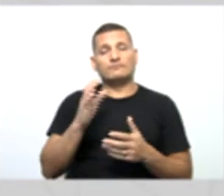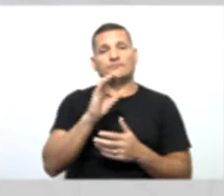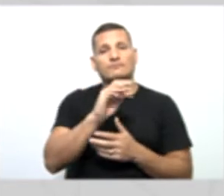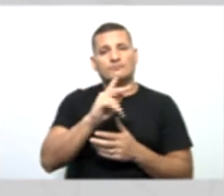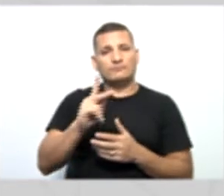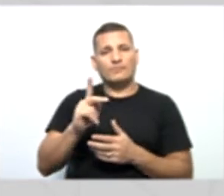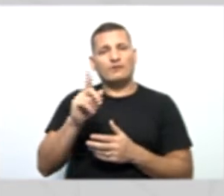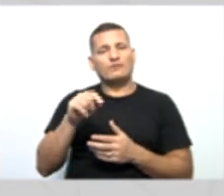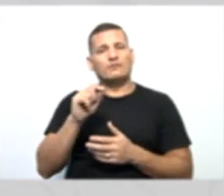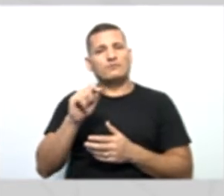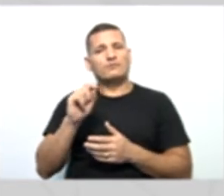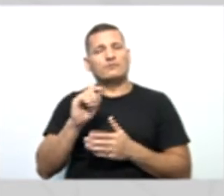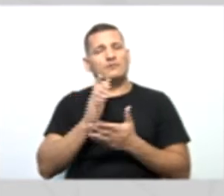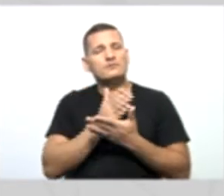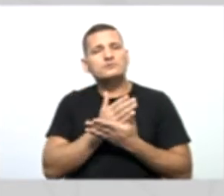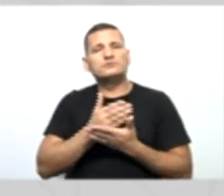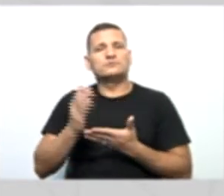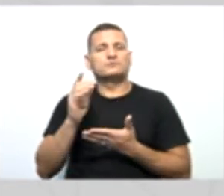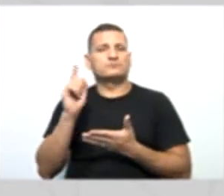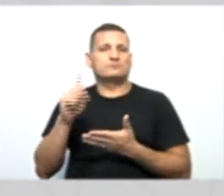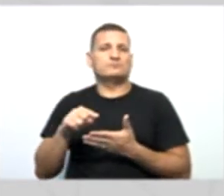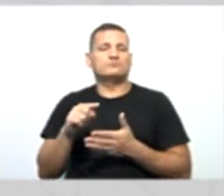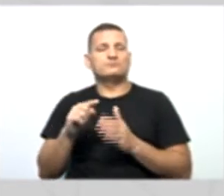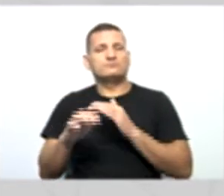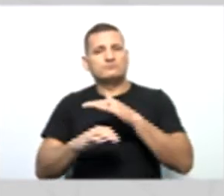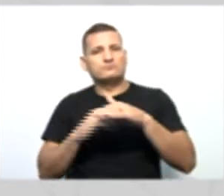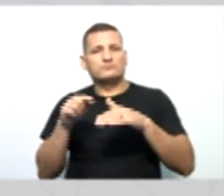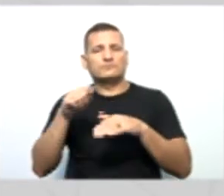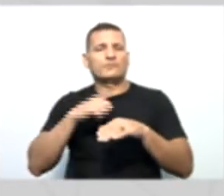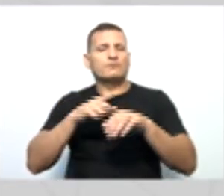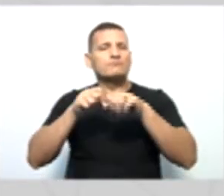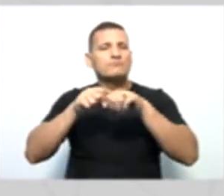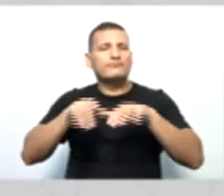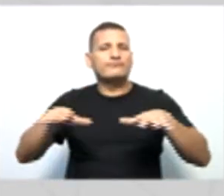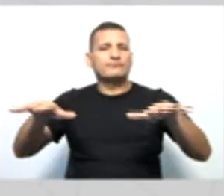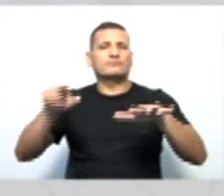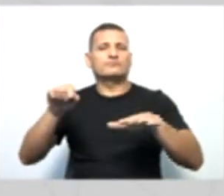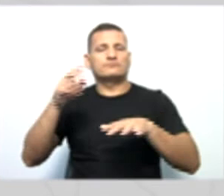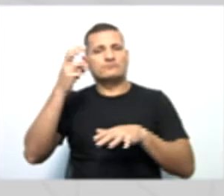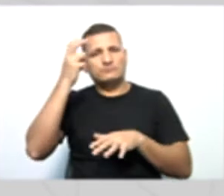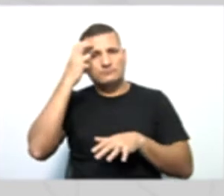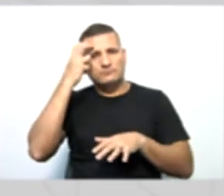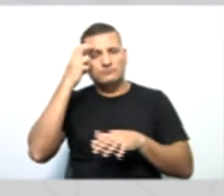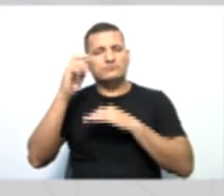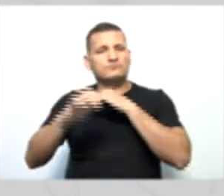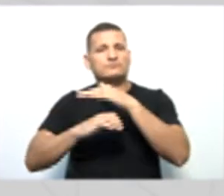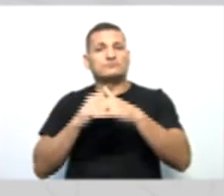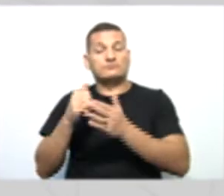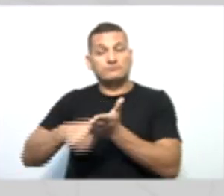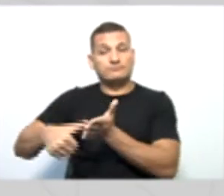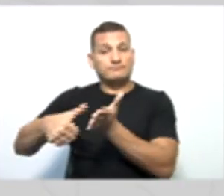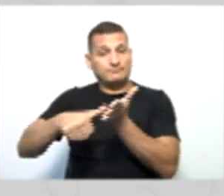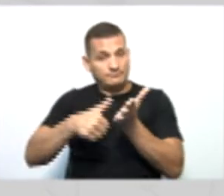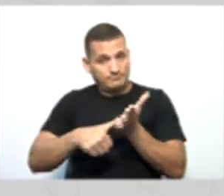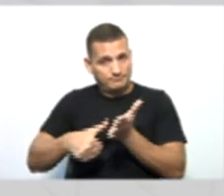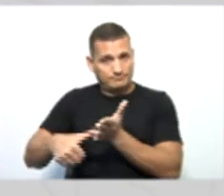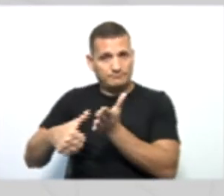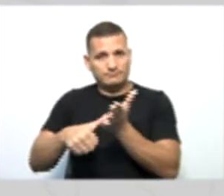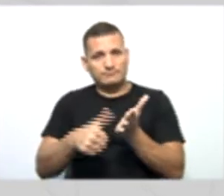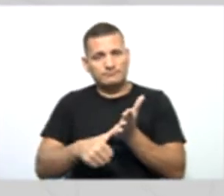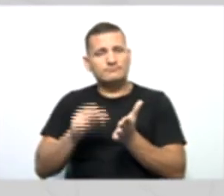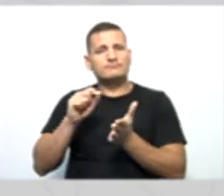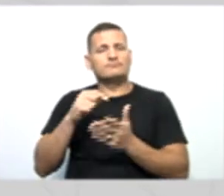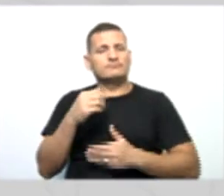é uma iniciativa empreendedora que dissemina a cultura empreendedora entre os cooperados por meio